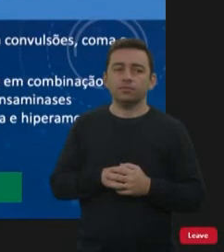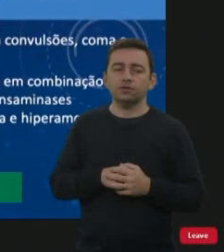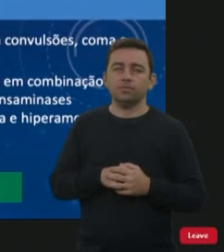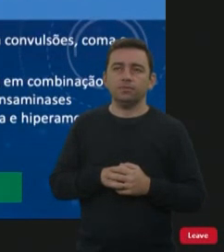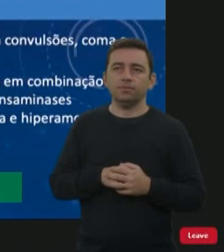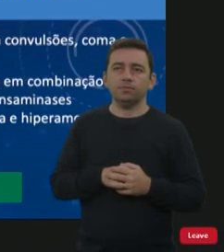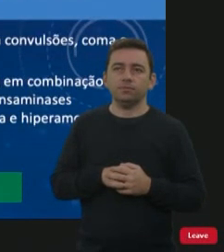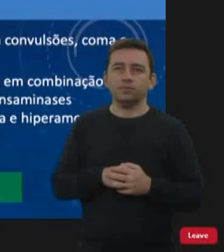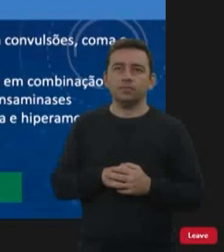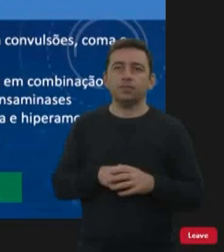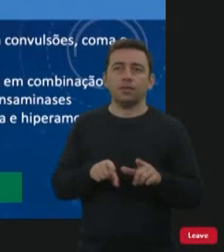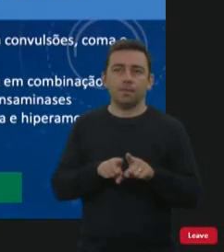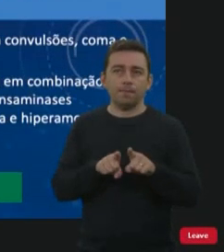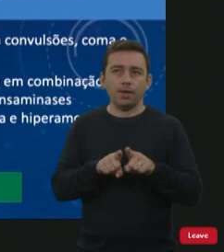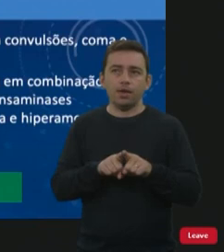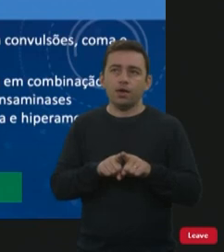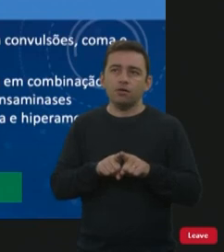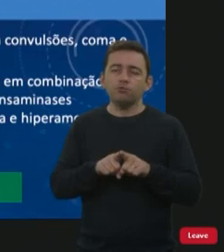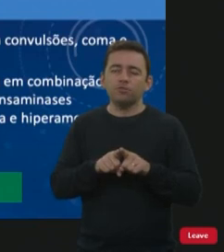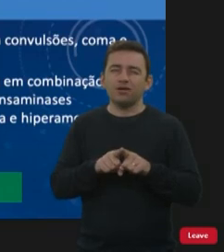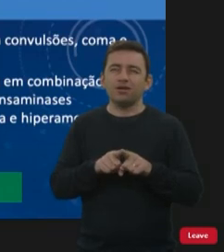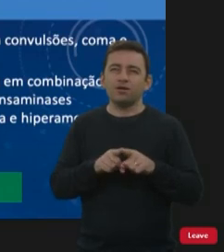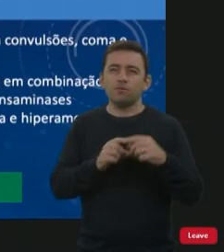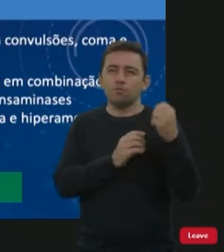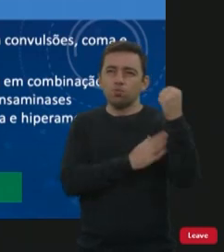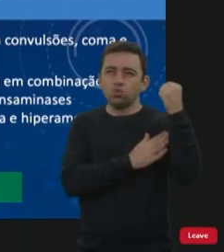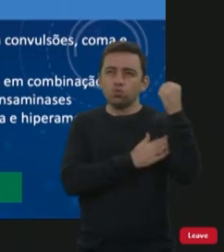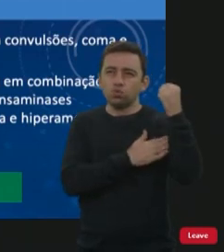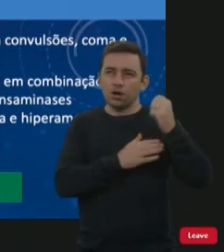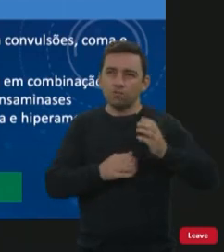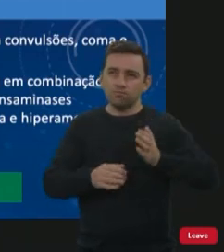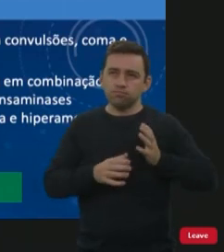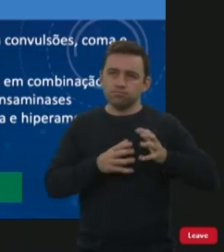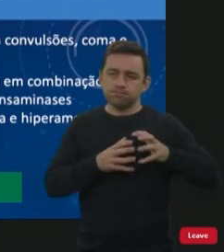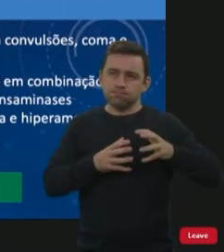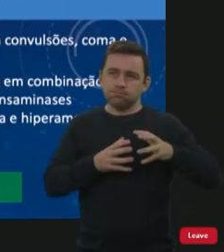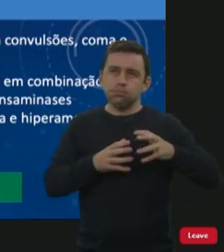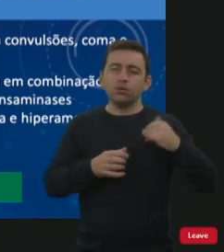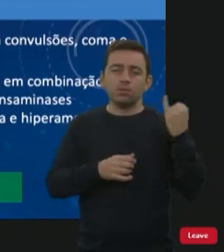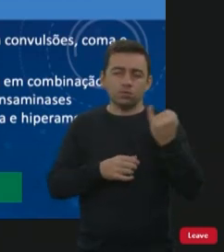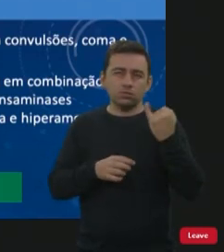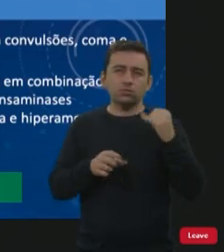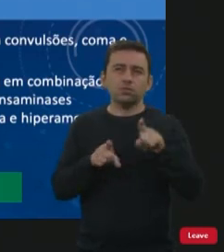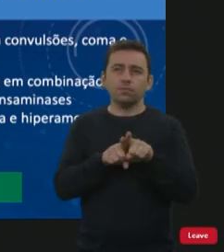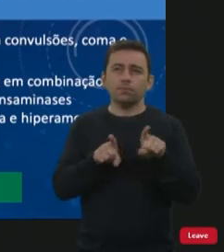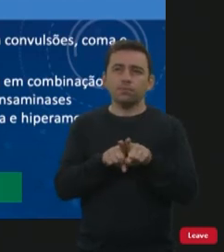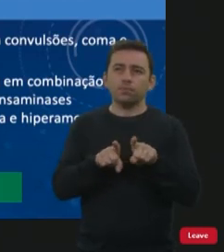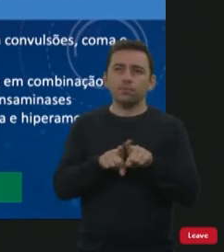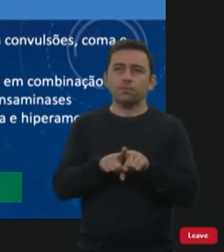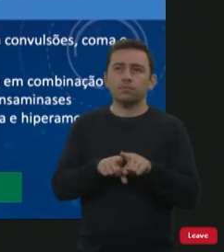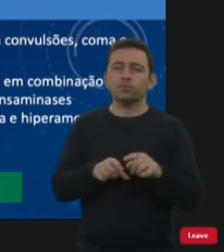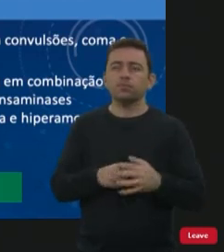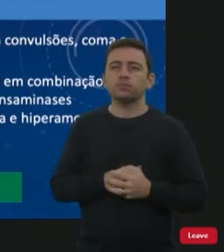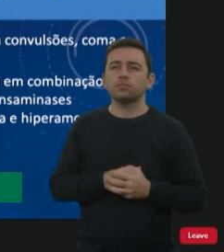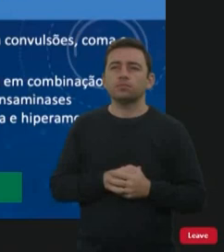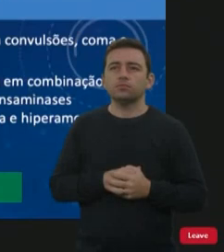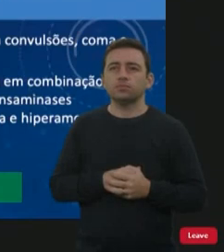A parte muscular não cardíaca também é bastante, né? A gente vai ver